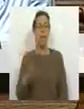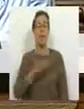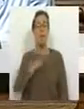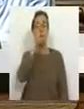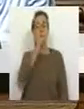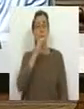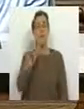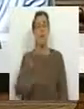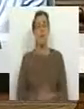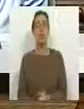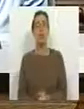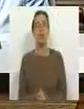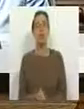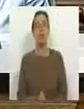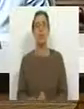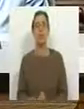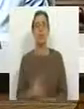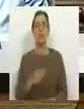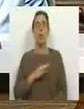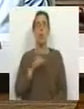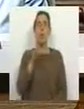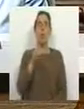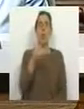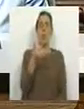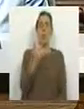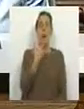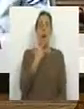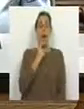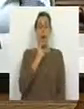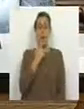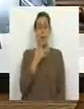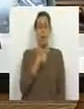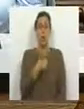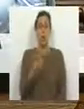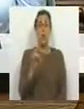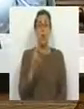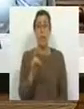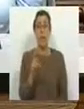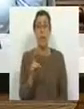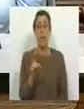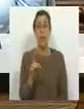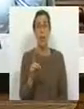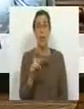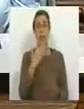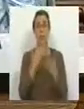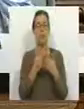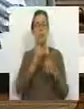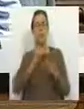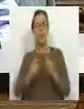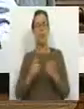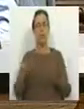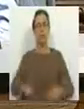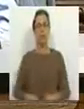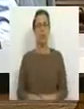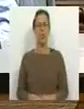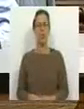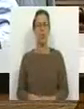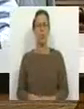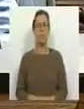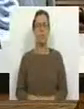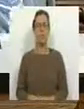Senhor Ministro, o senhor em 21 de abril de 2016 deu uma entrevista e